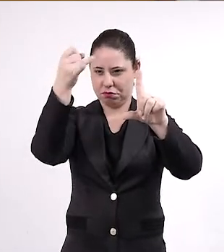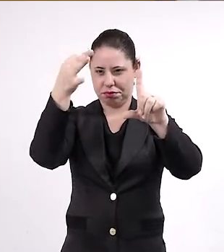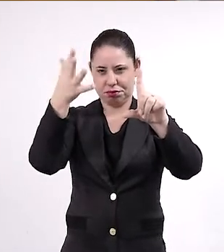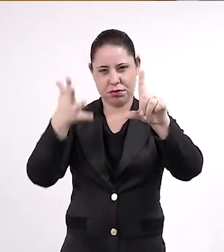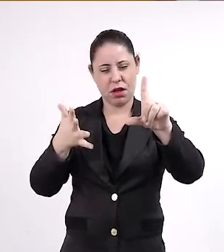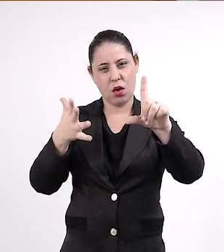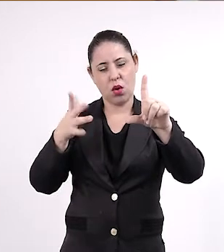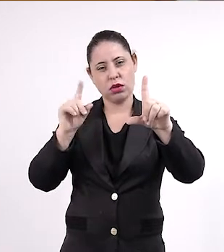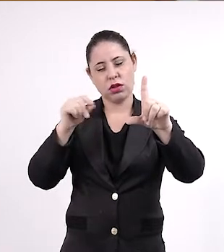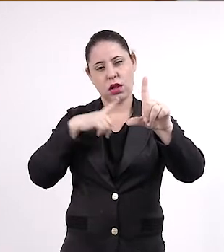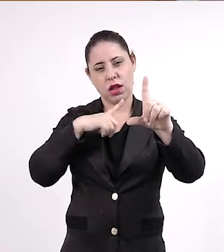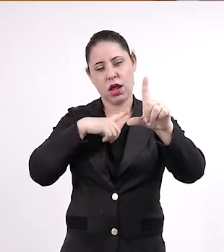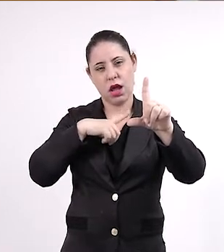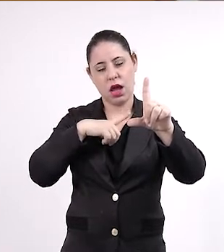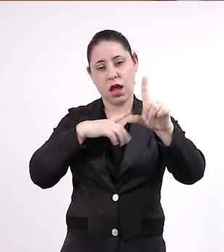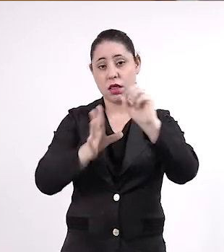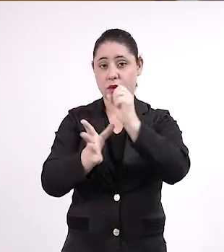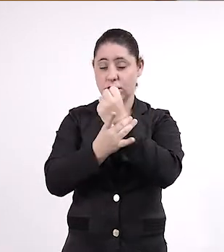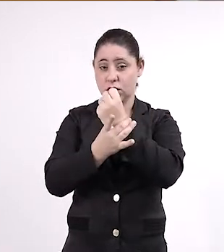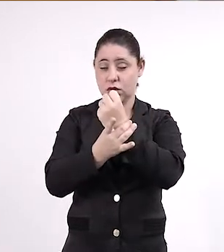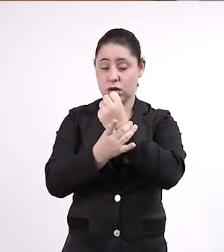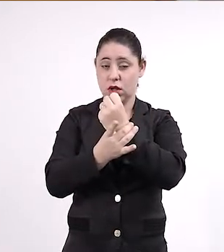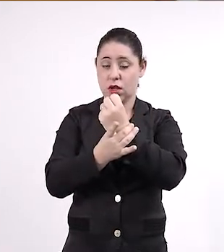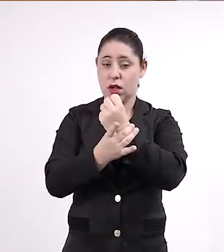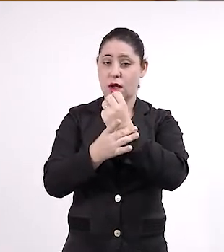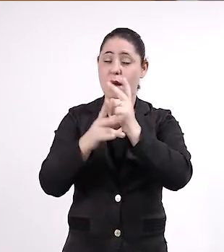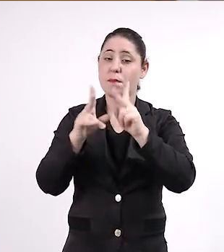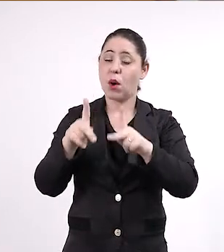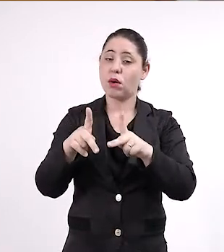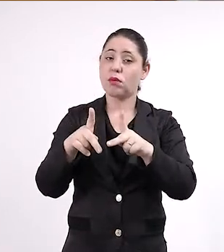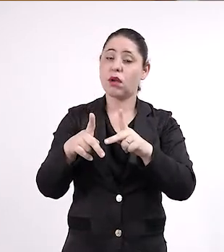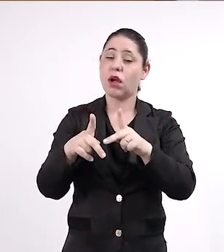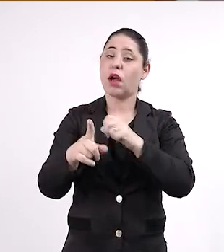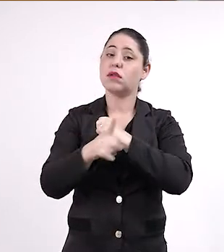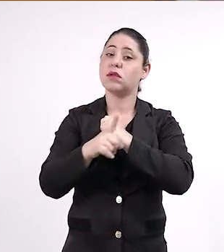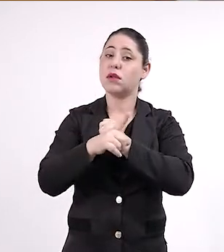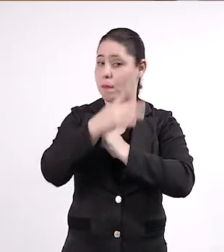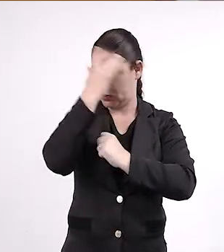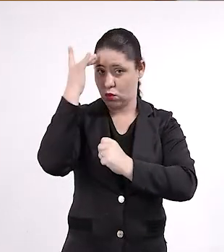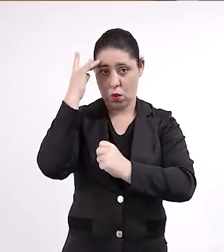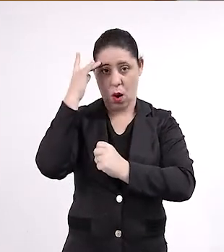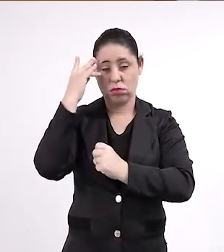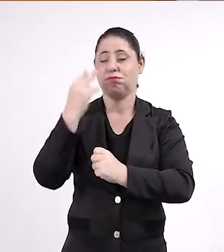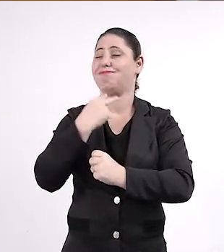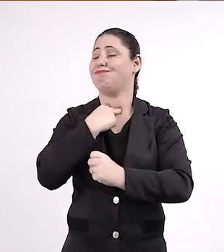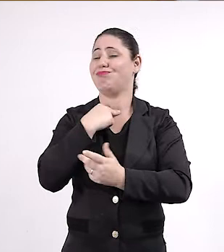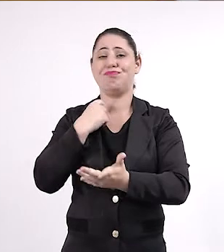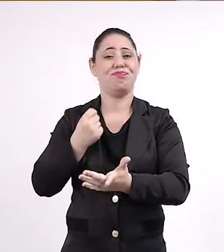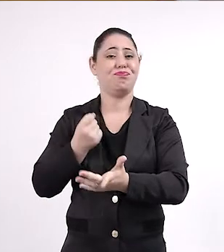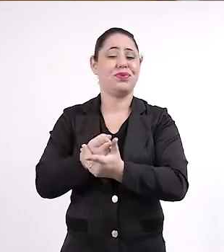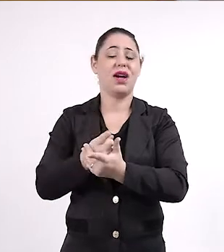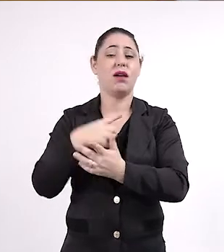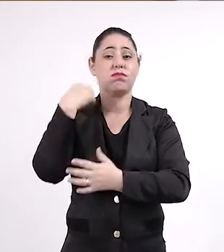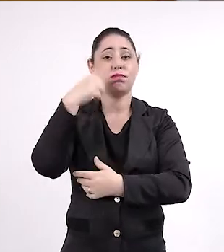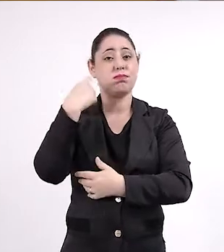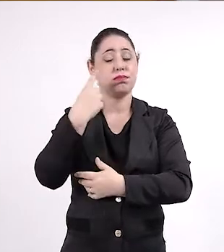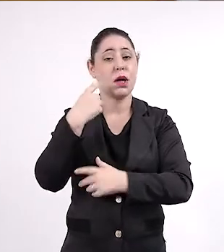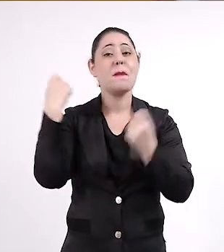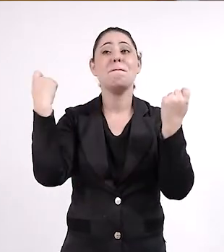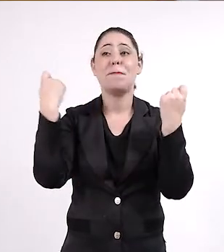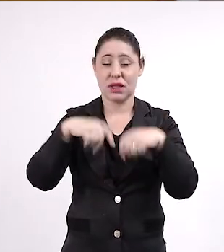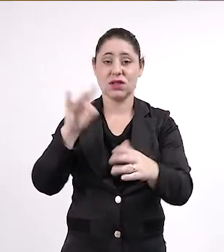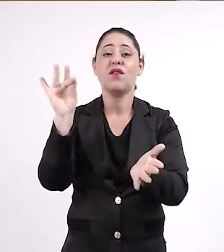breve esclarecimento que a Defensoria só atende aqueles que não podem pagar advogado. A pessoa clica que precisa mesmo do atendimento